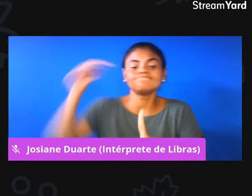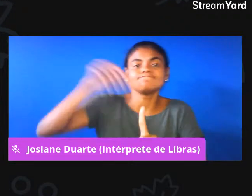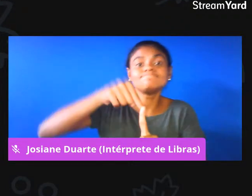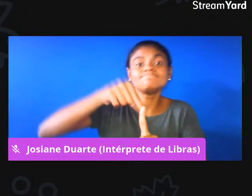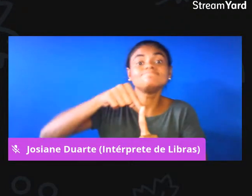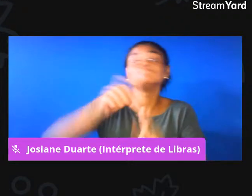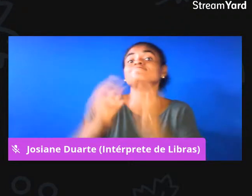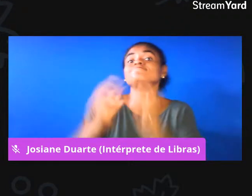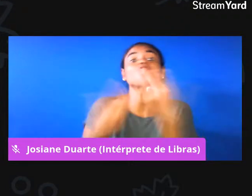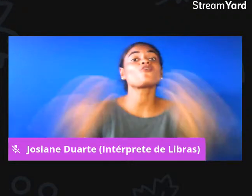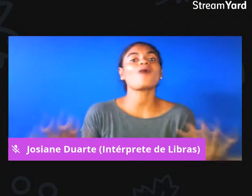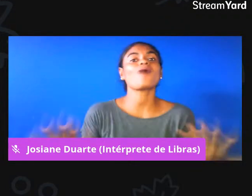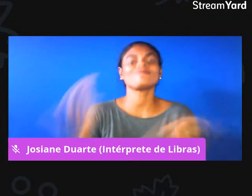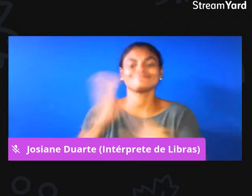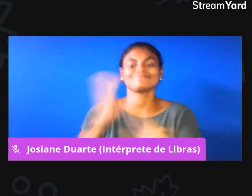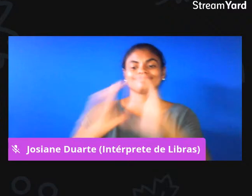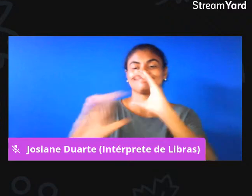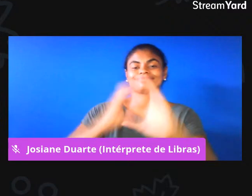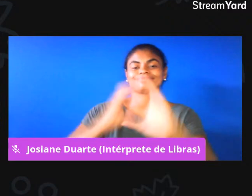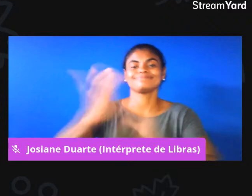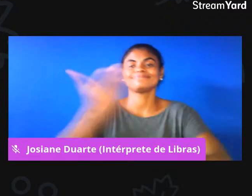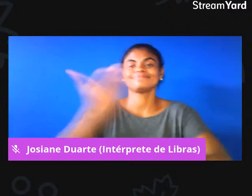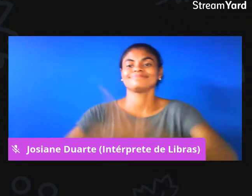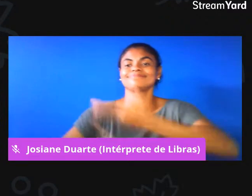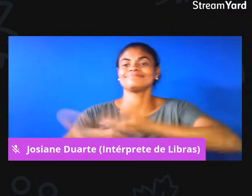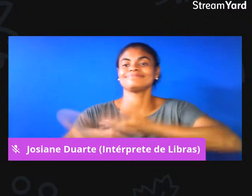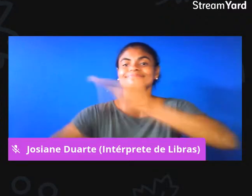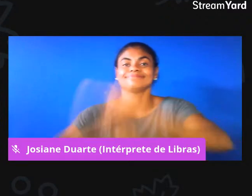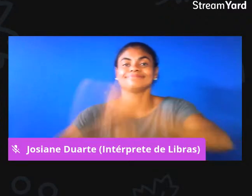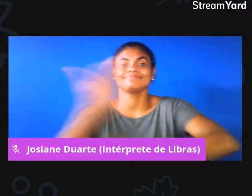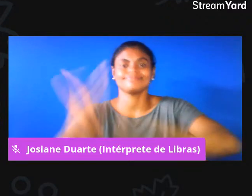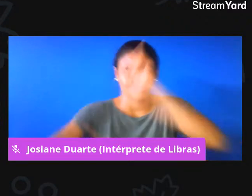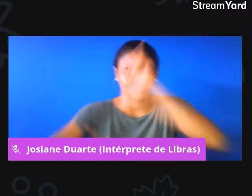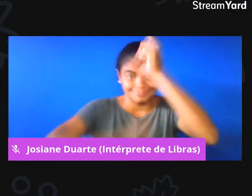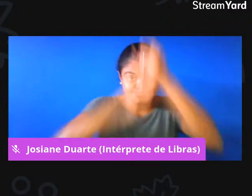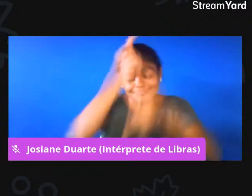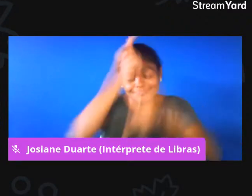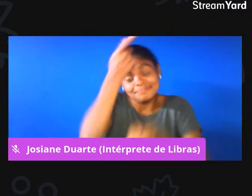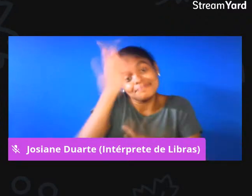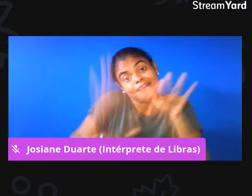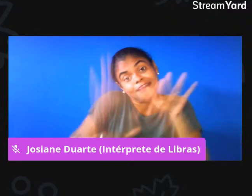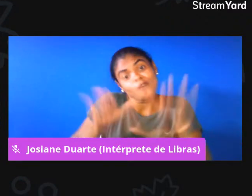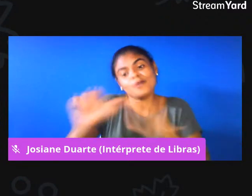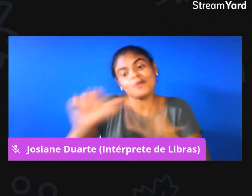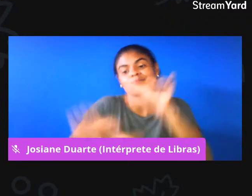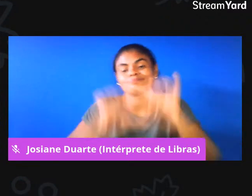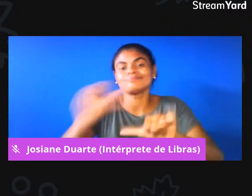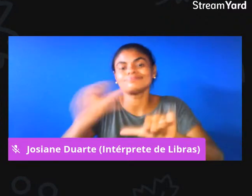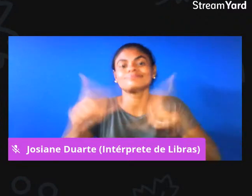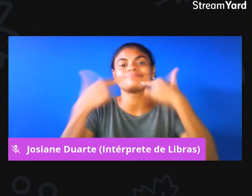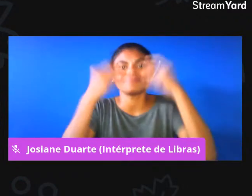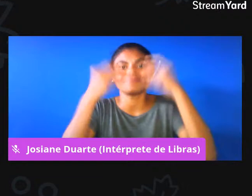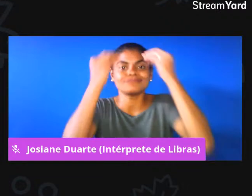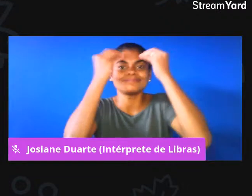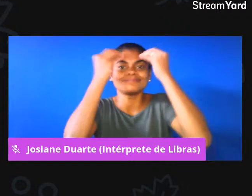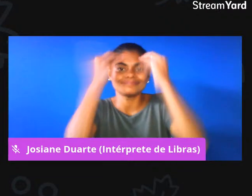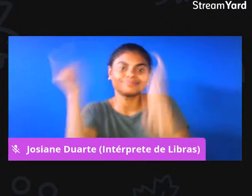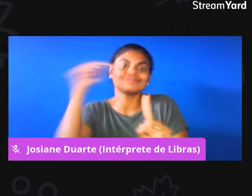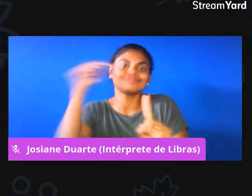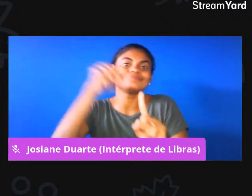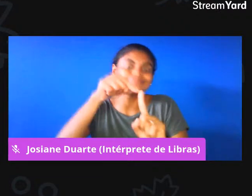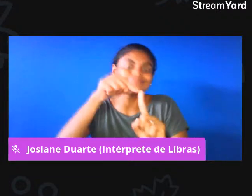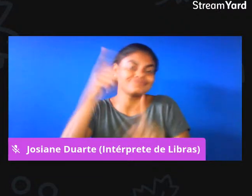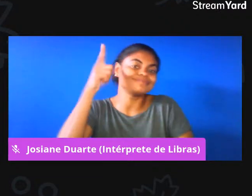deseja, criando e ou modificando sua linguagem para atingir esses objetivos. A análise dos exemplos aqui apresentados mostra de